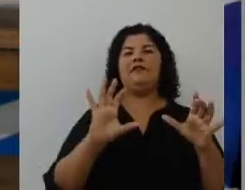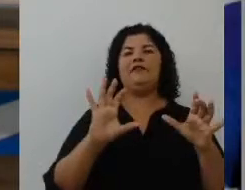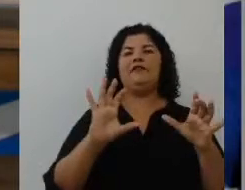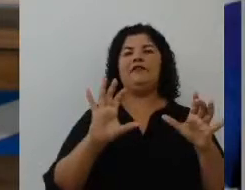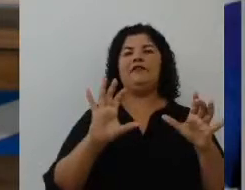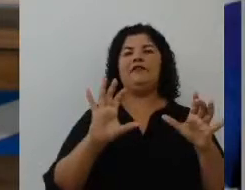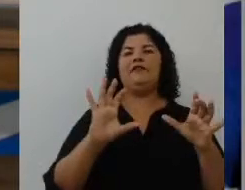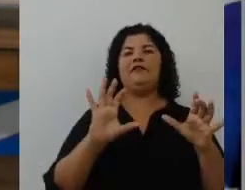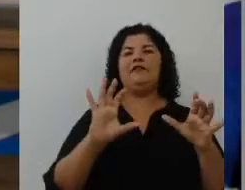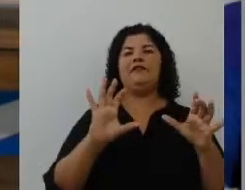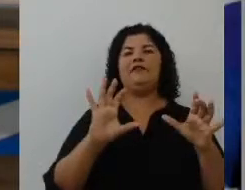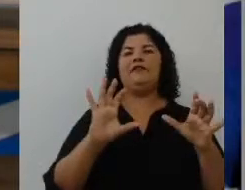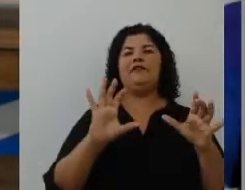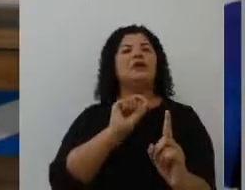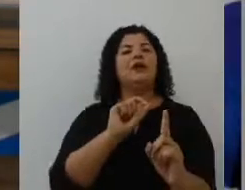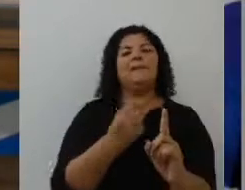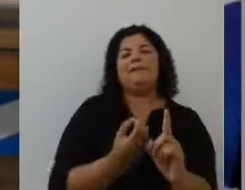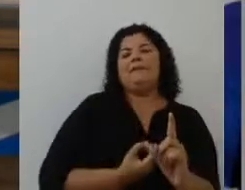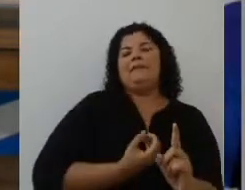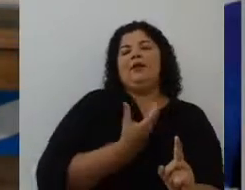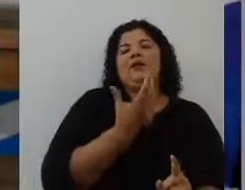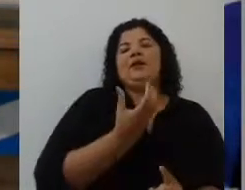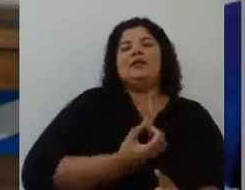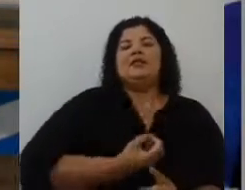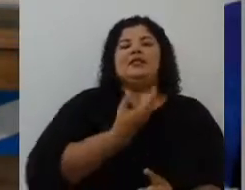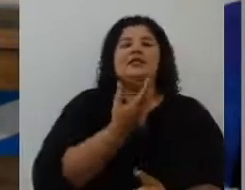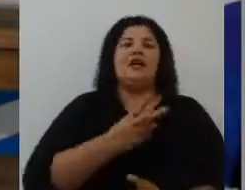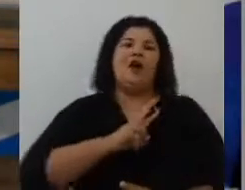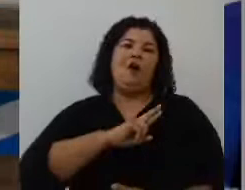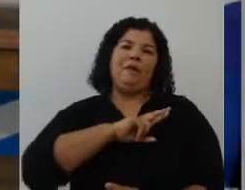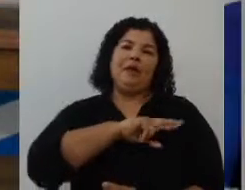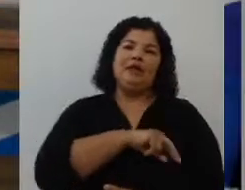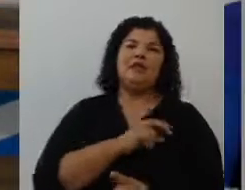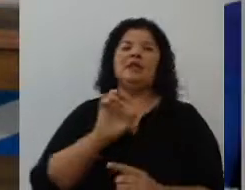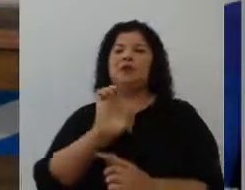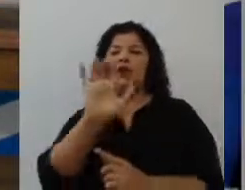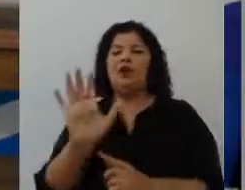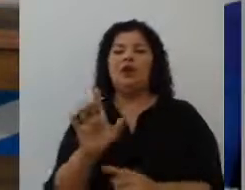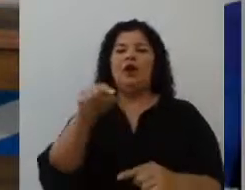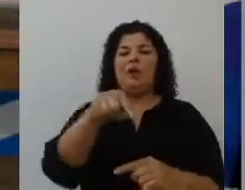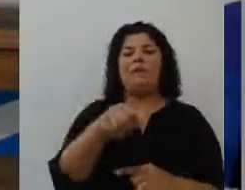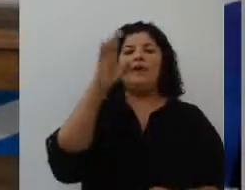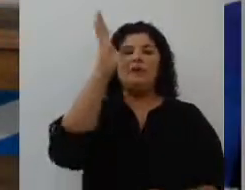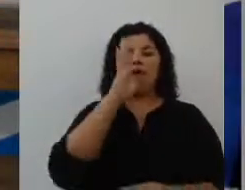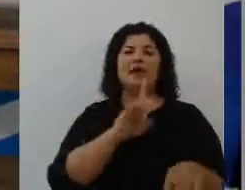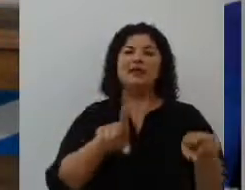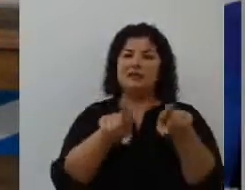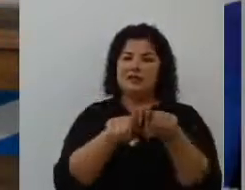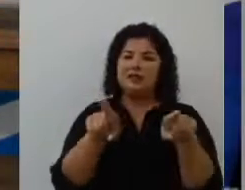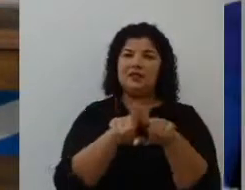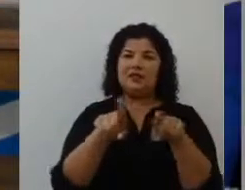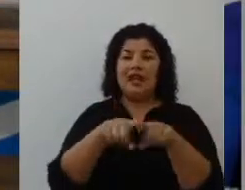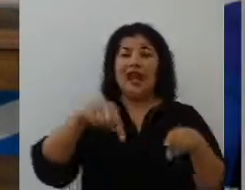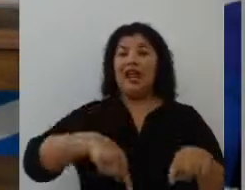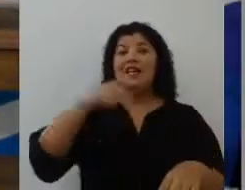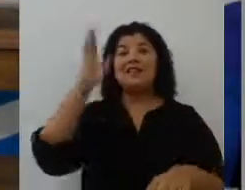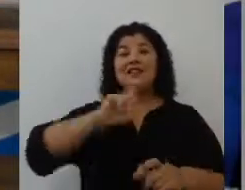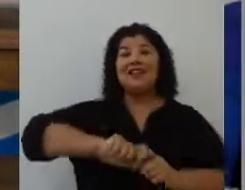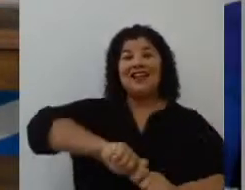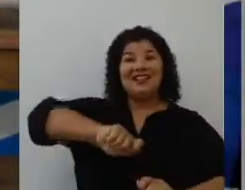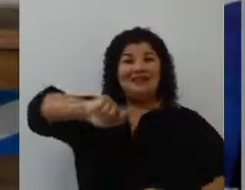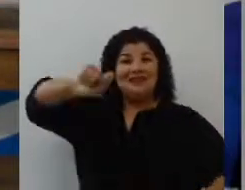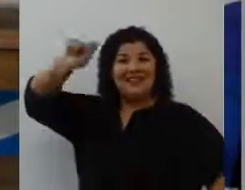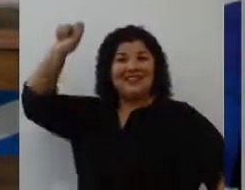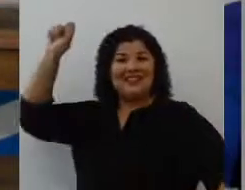influenciar diretamente a poesia do romantismo, tanto na Europa quanto no Brasil, e no Brasil a independência do Brasil